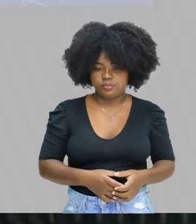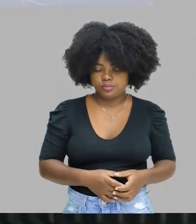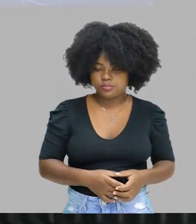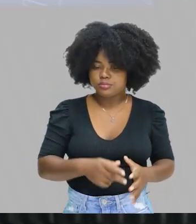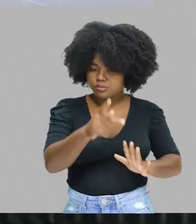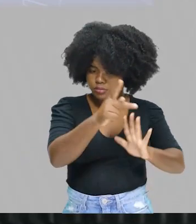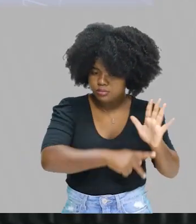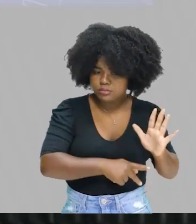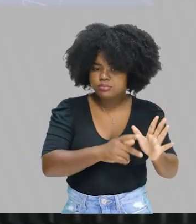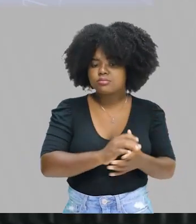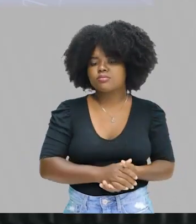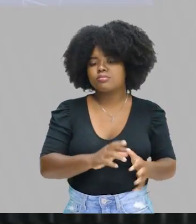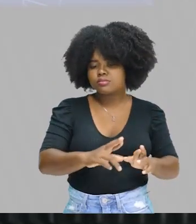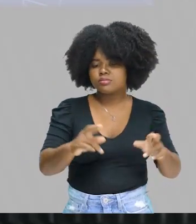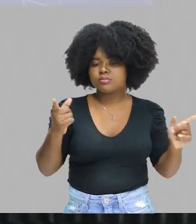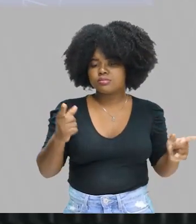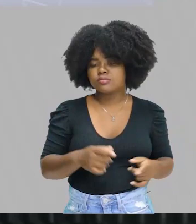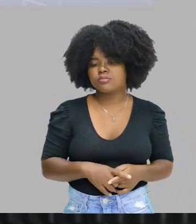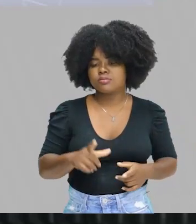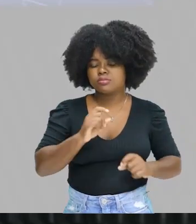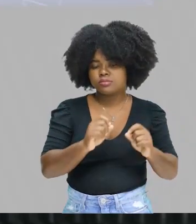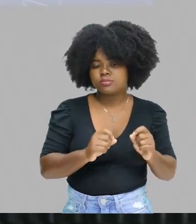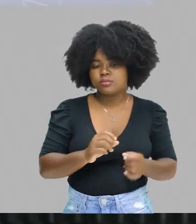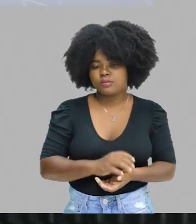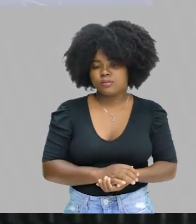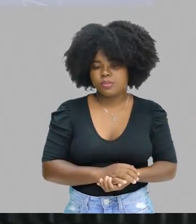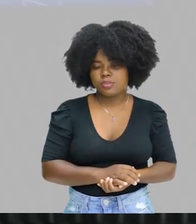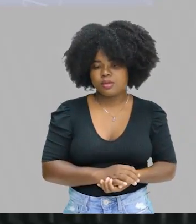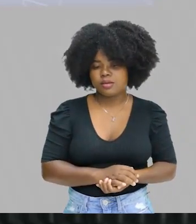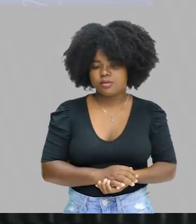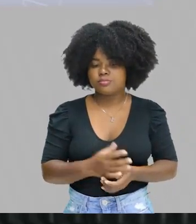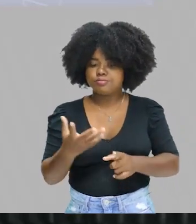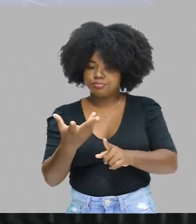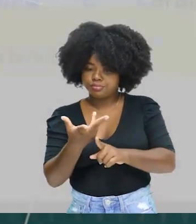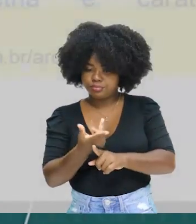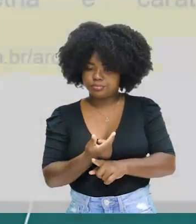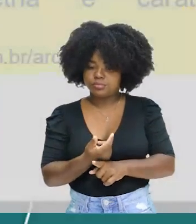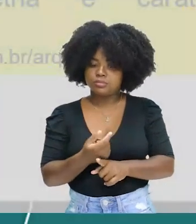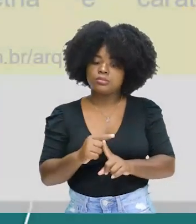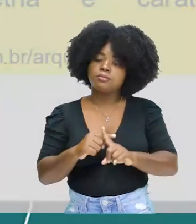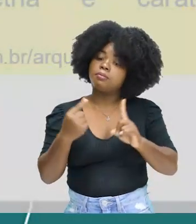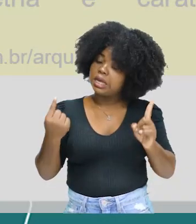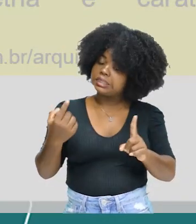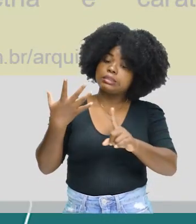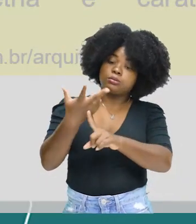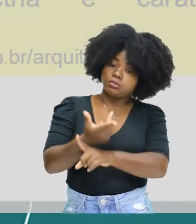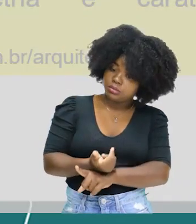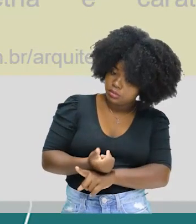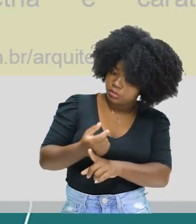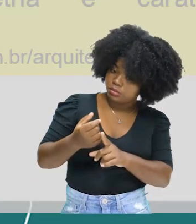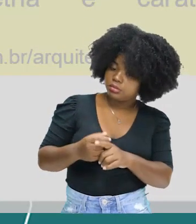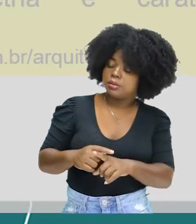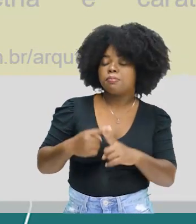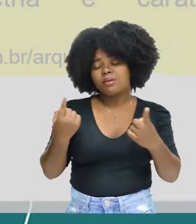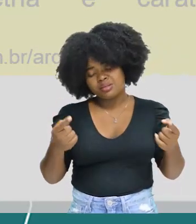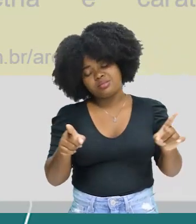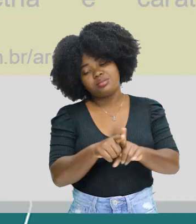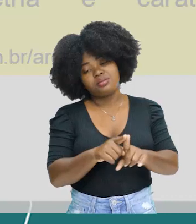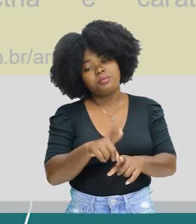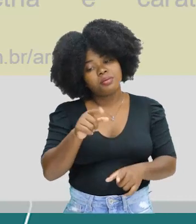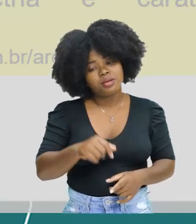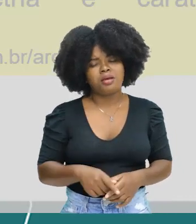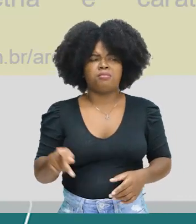projetos arquitetônicos diferentes, fazem com que a arquitetura ganhe um status de arte. Teoricamente, não é a arte em si, mas também é.